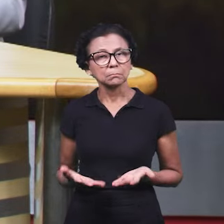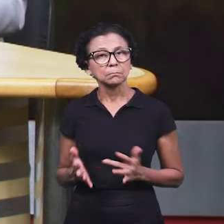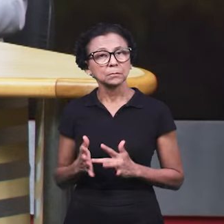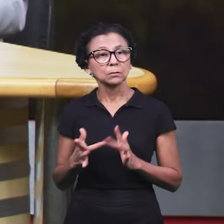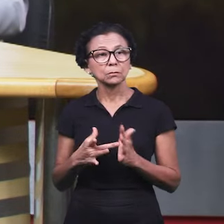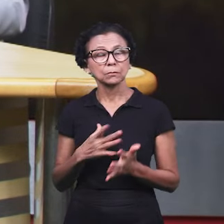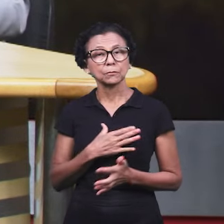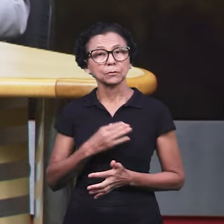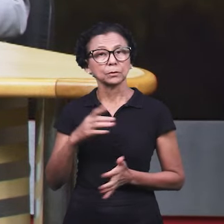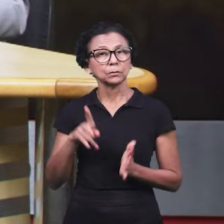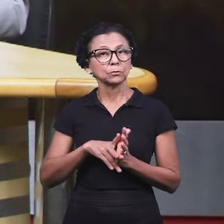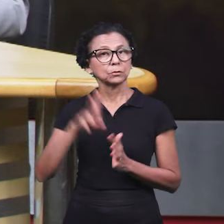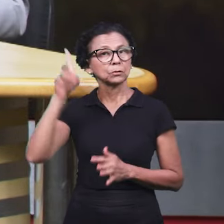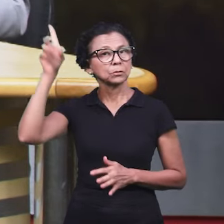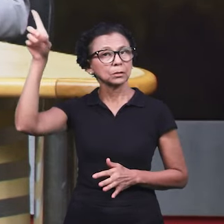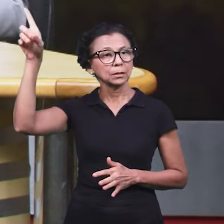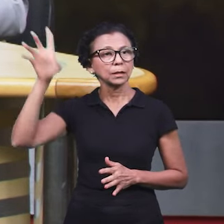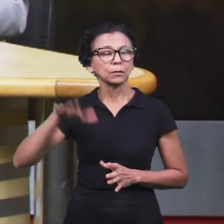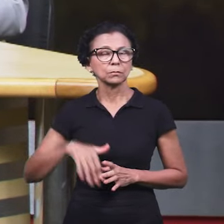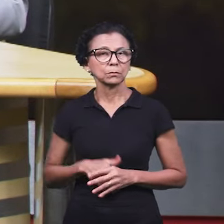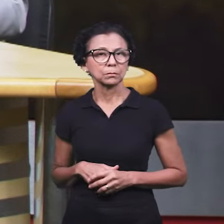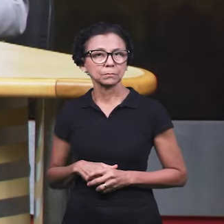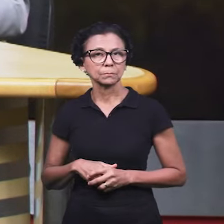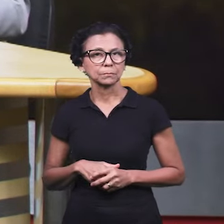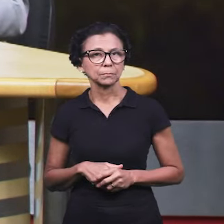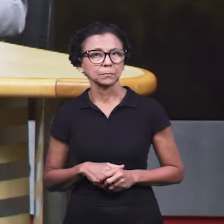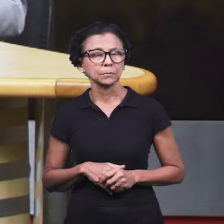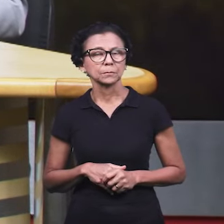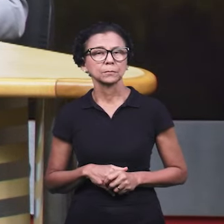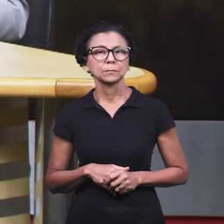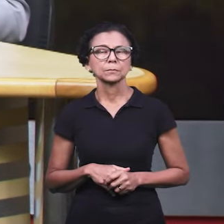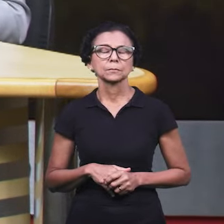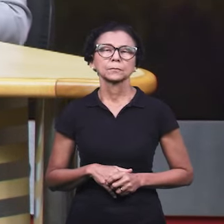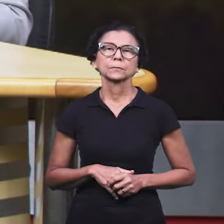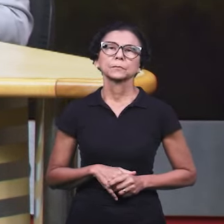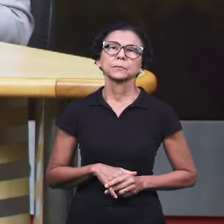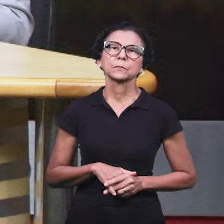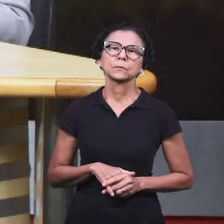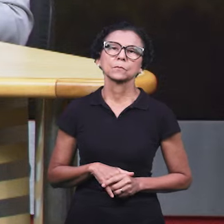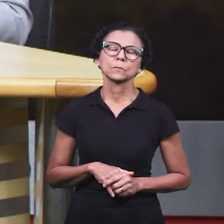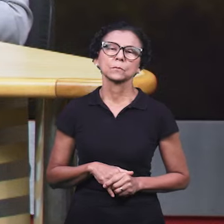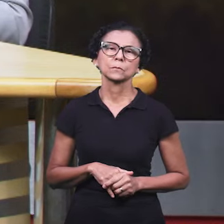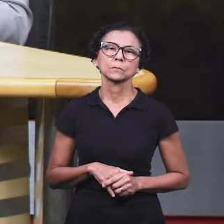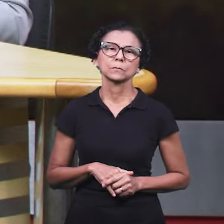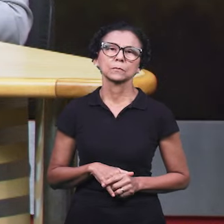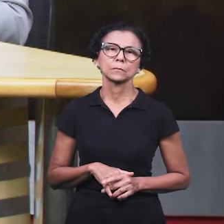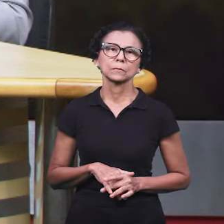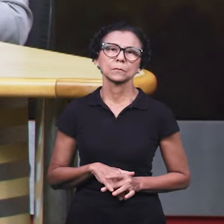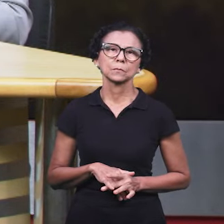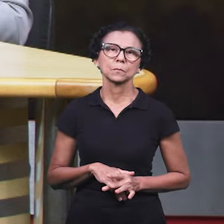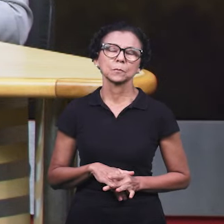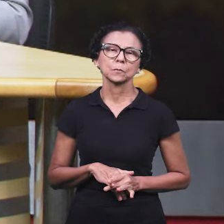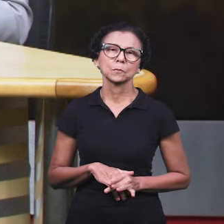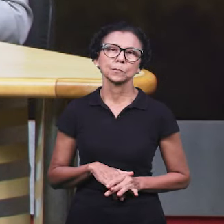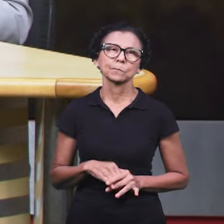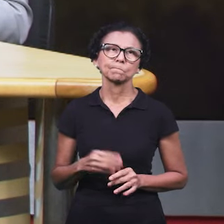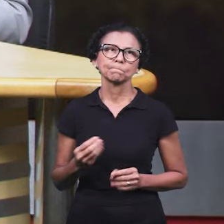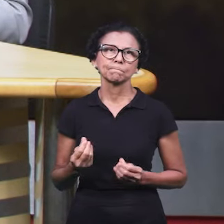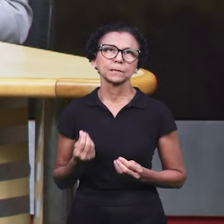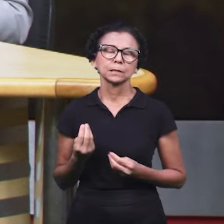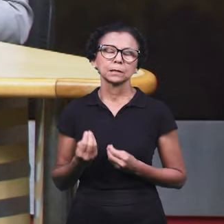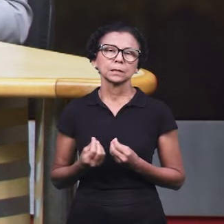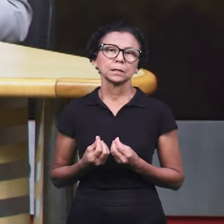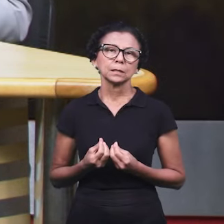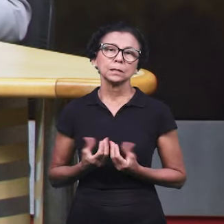né ele ele ele deixou essa expressão como uma eh